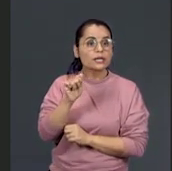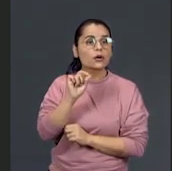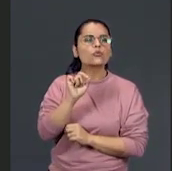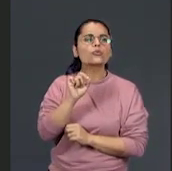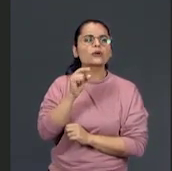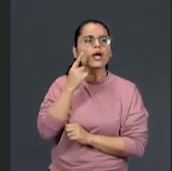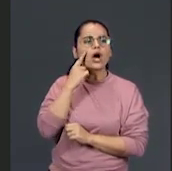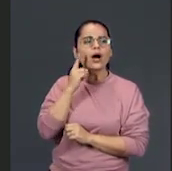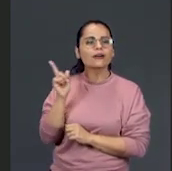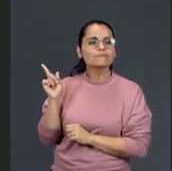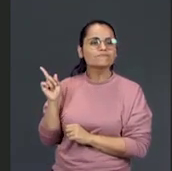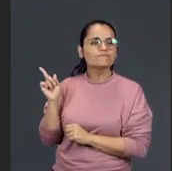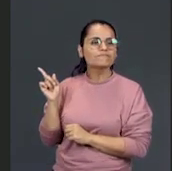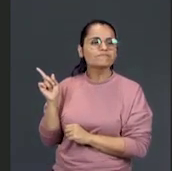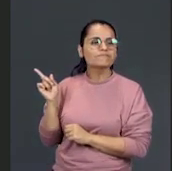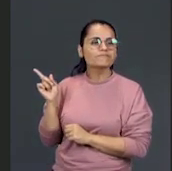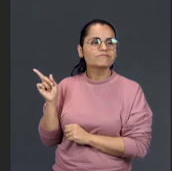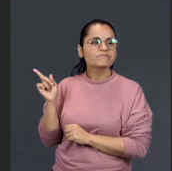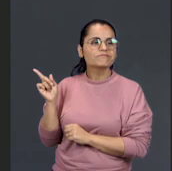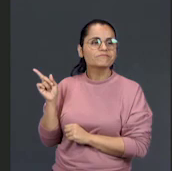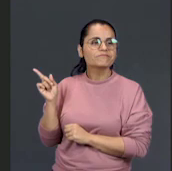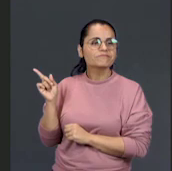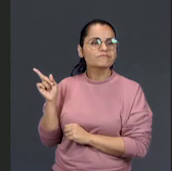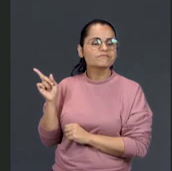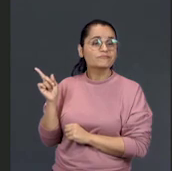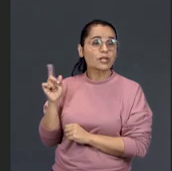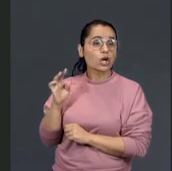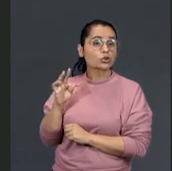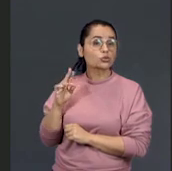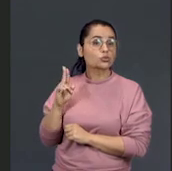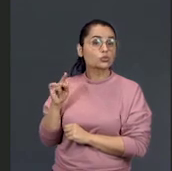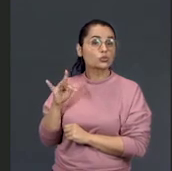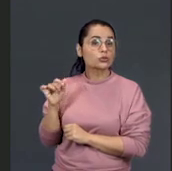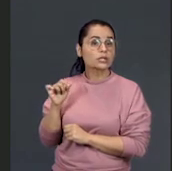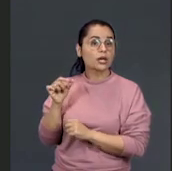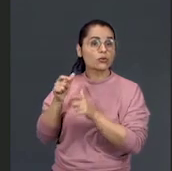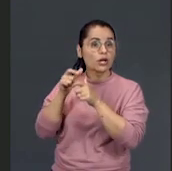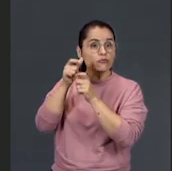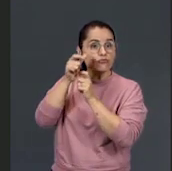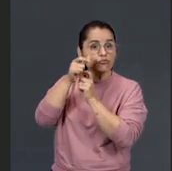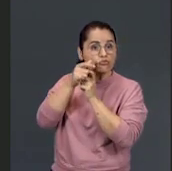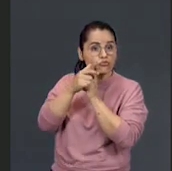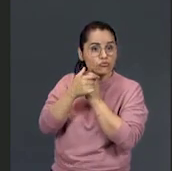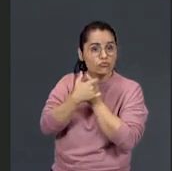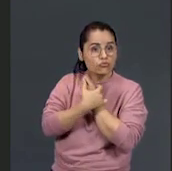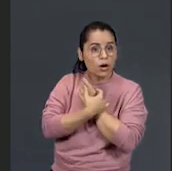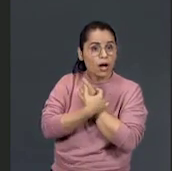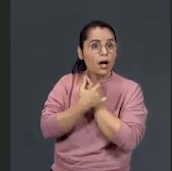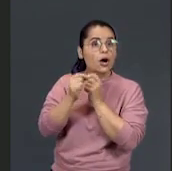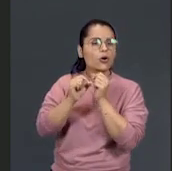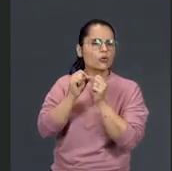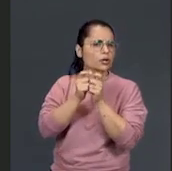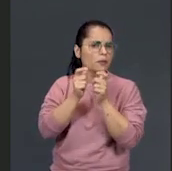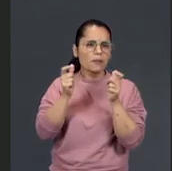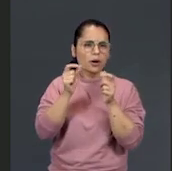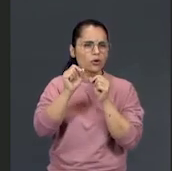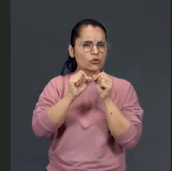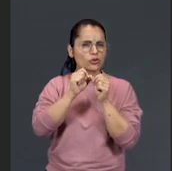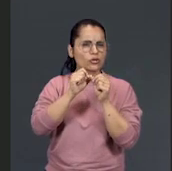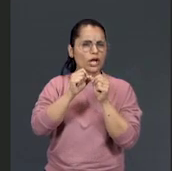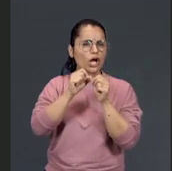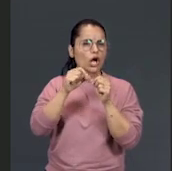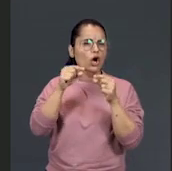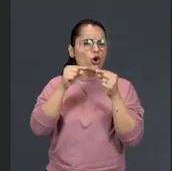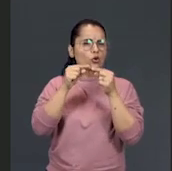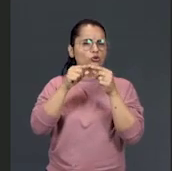ó? Ó, uma túnica ou estrutura que reveste o animal, que é formado em grande parte por uma proteína que